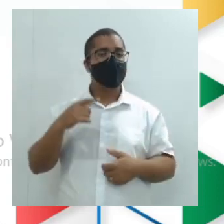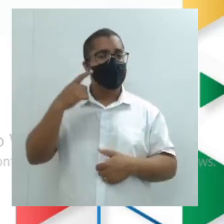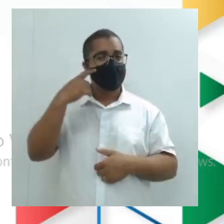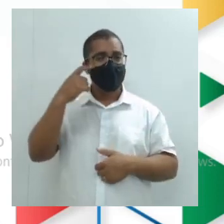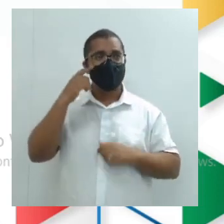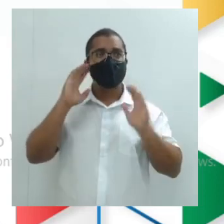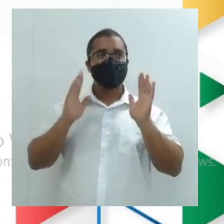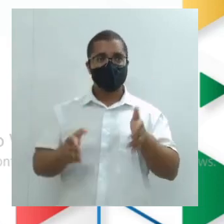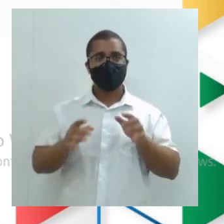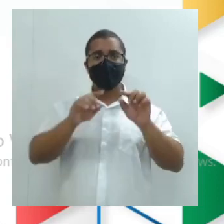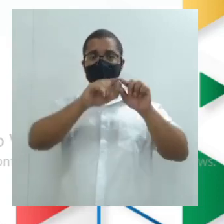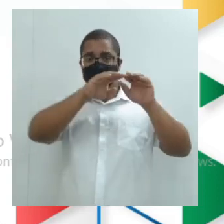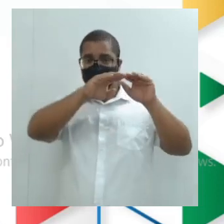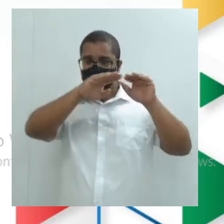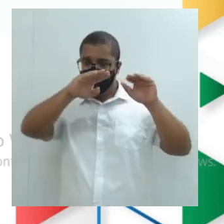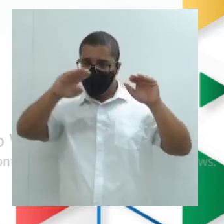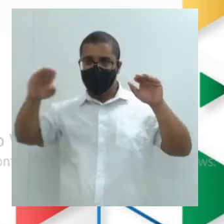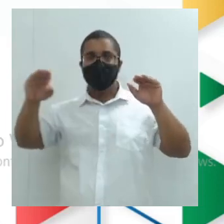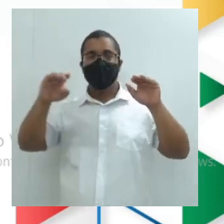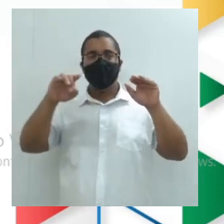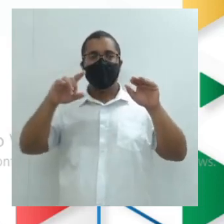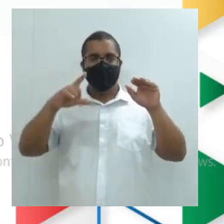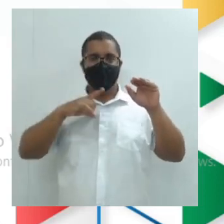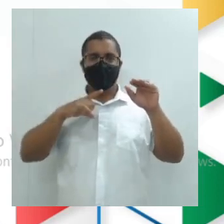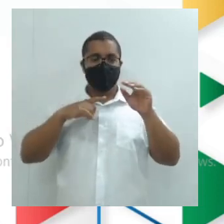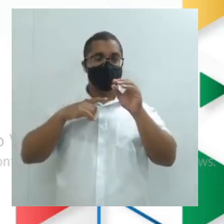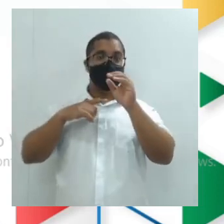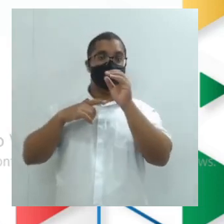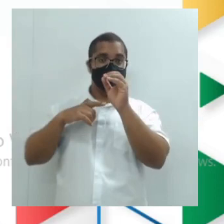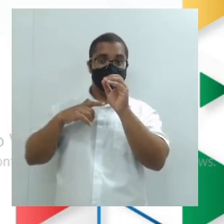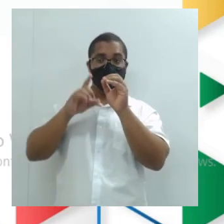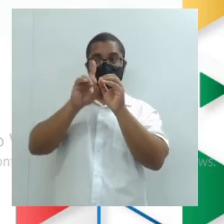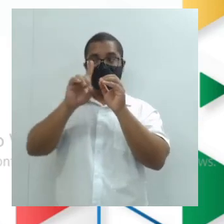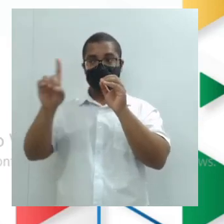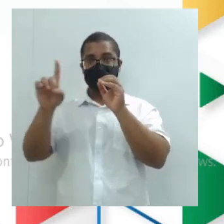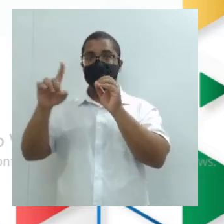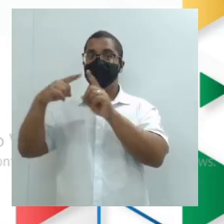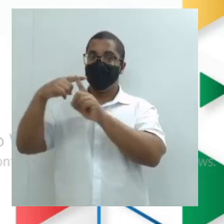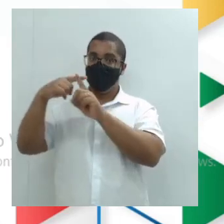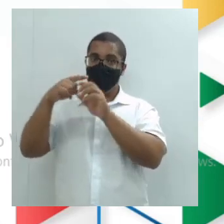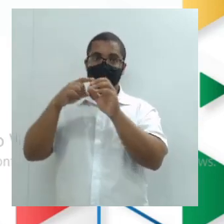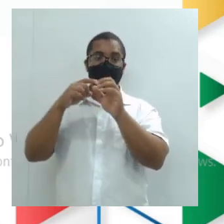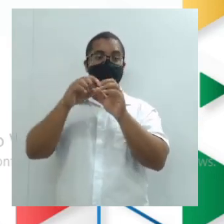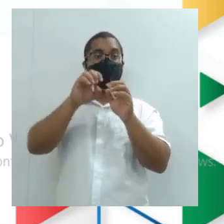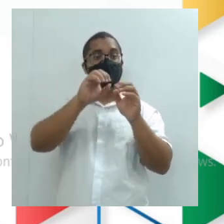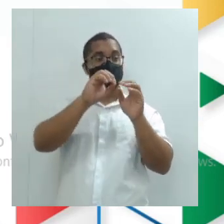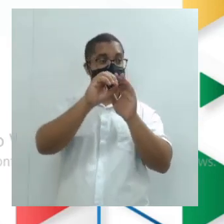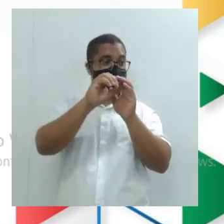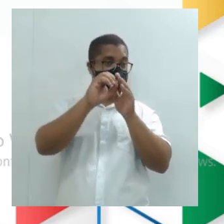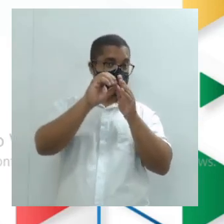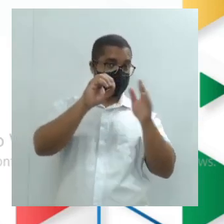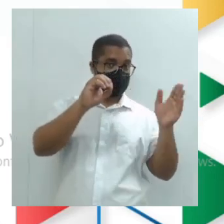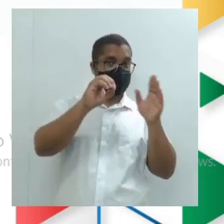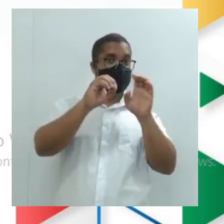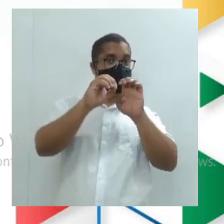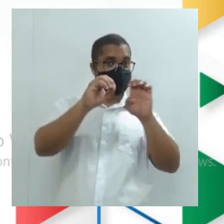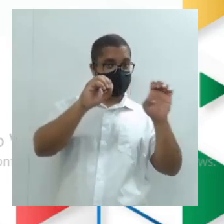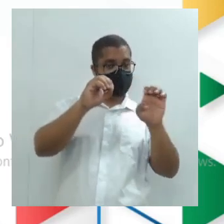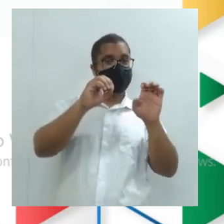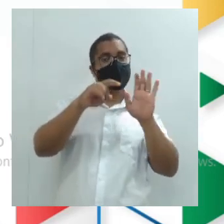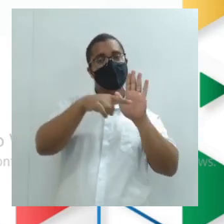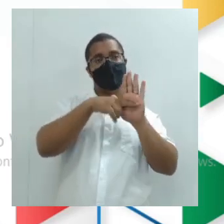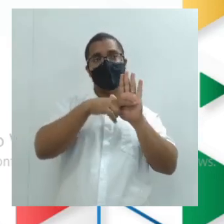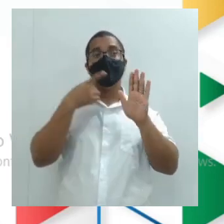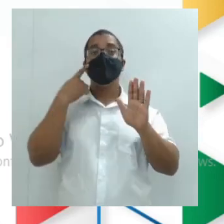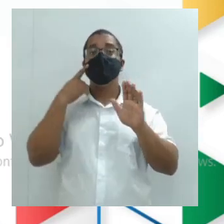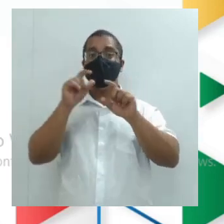Já vimos que na reta do número inteiro, para a minha direita é positivo e para a esquerda é negativo. Agora a gente vai levar em consideração o que está escrito.